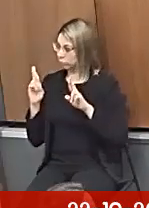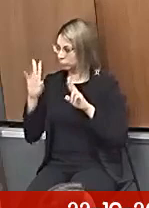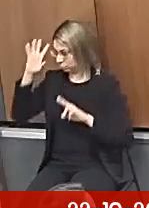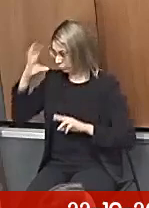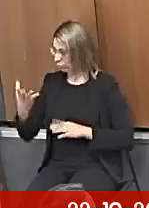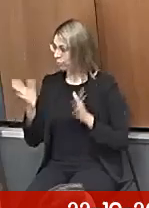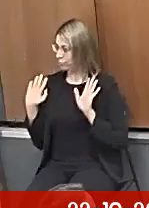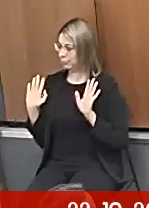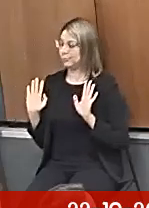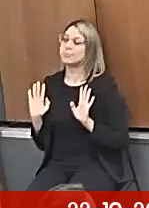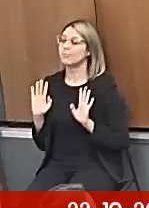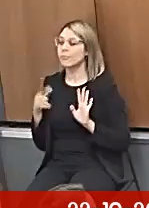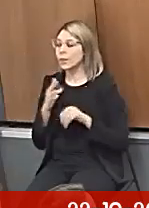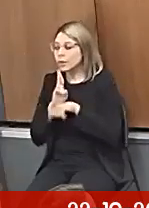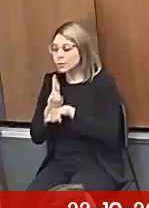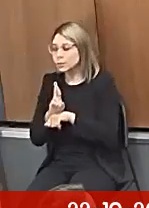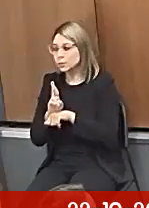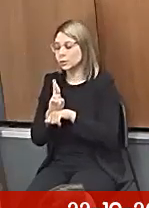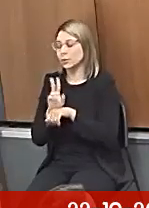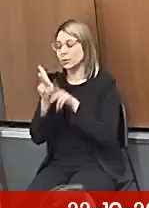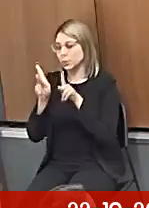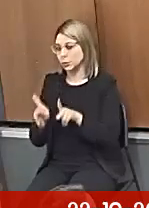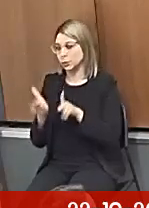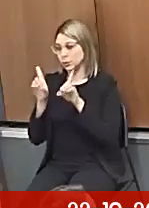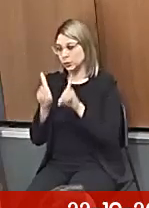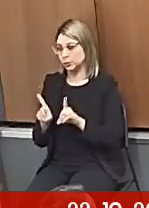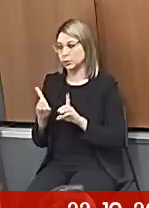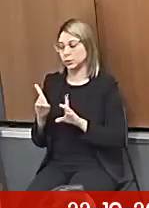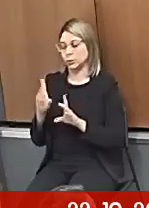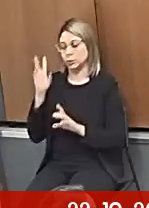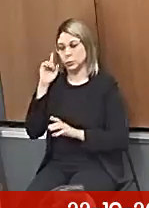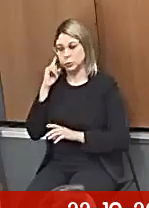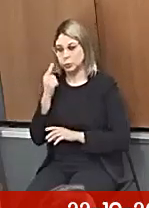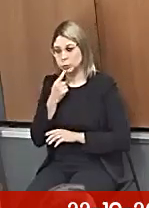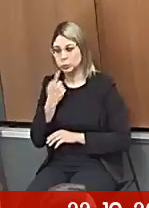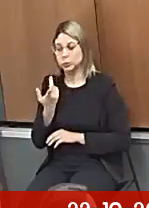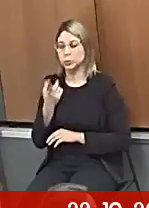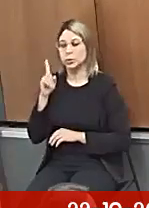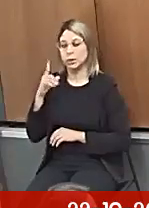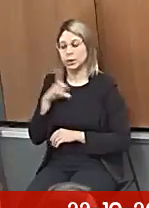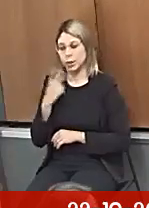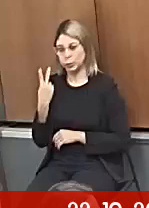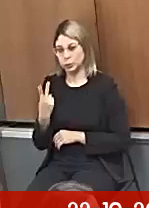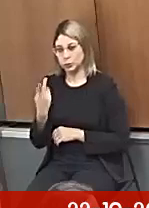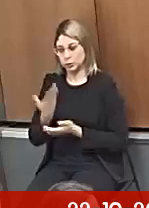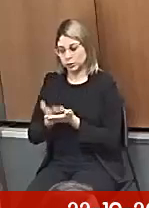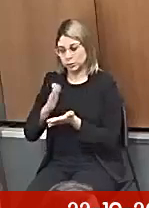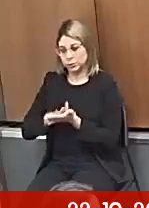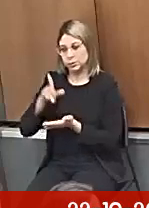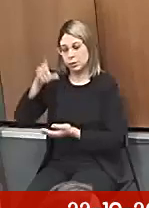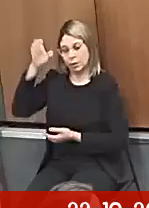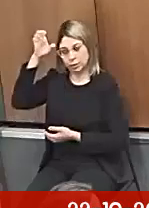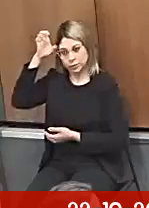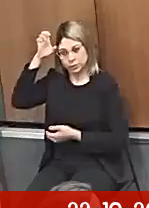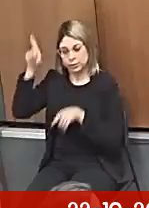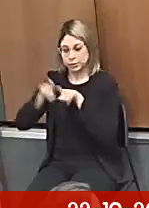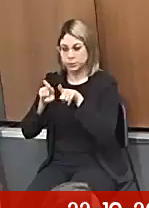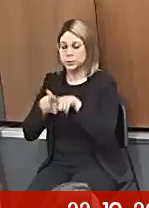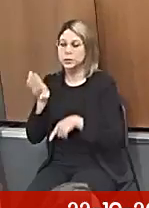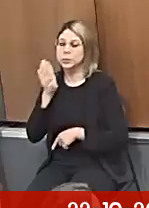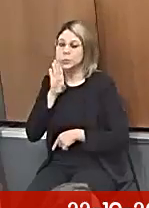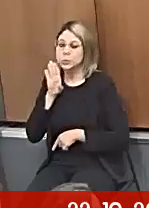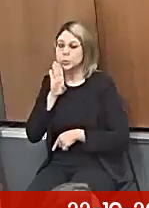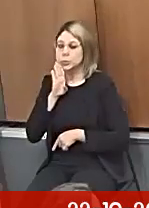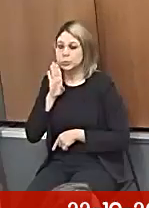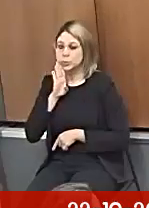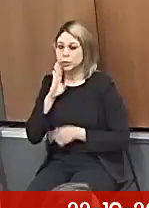queria, em nome das pessoas com deficiência auditiva, nós temos aqui as duas intérpretes, a Esther e a Bruna.